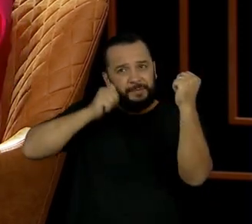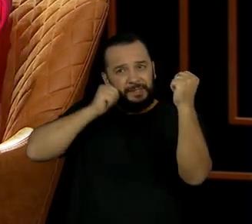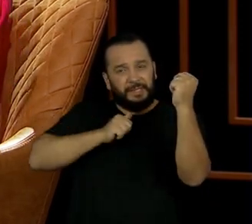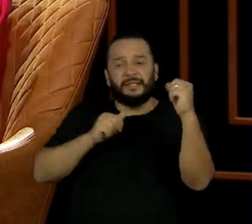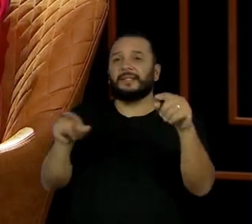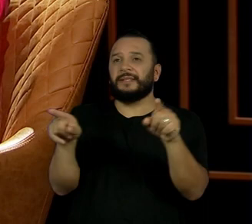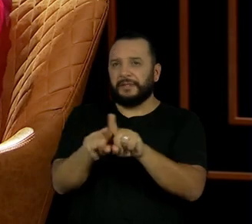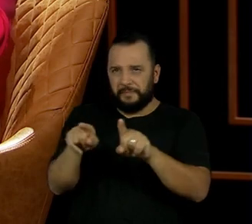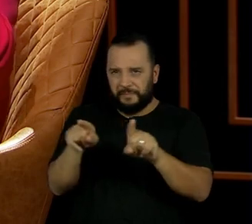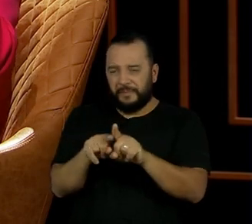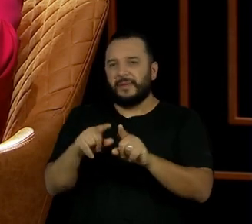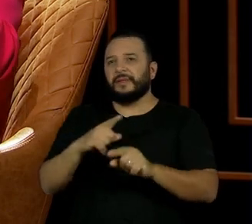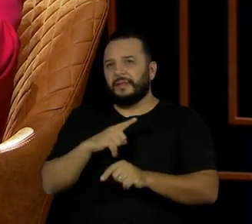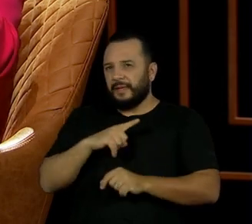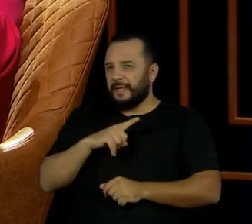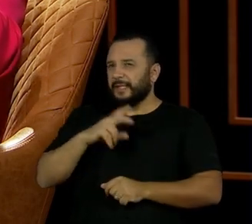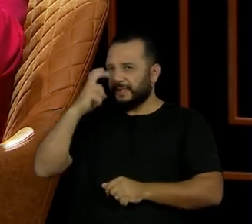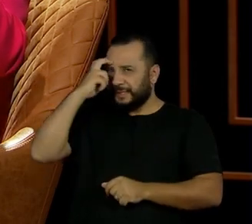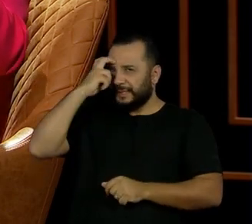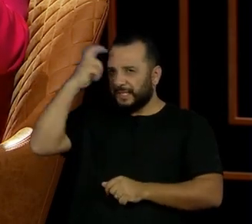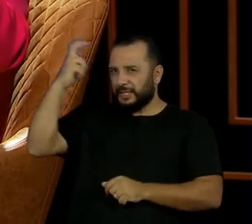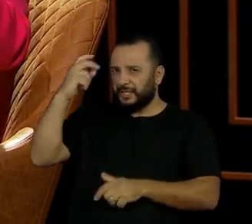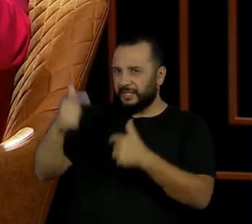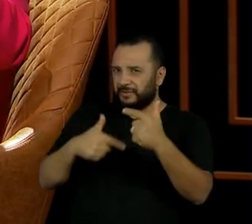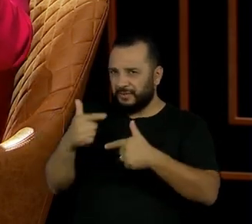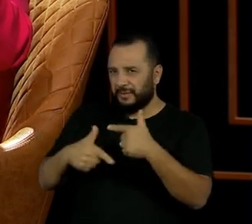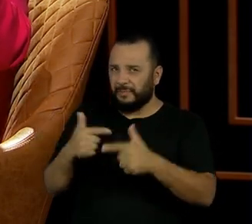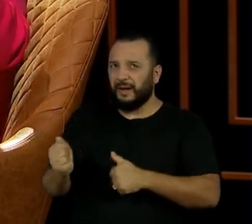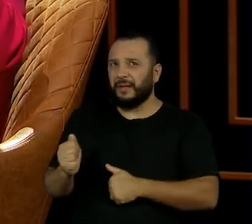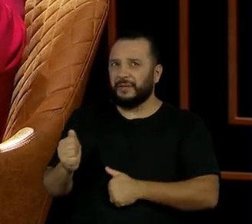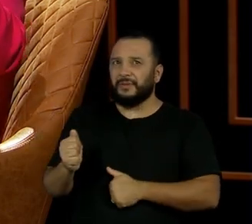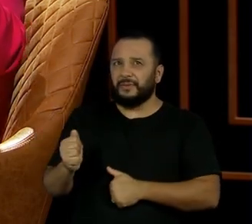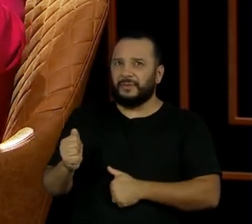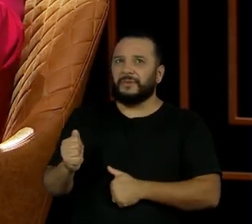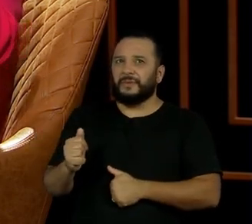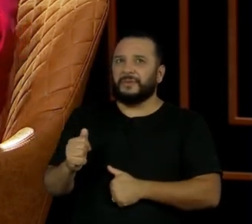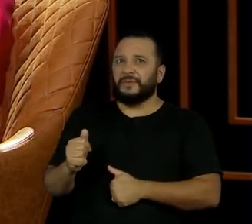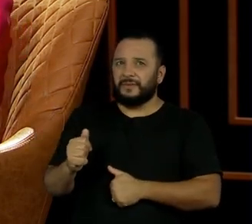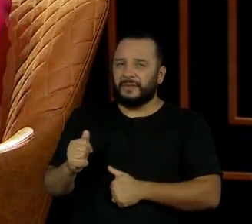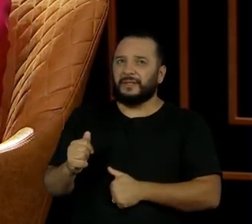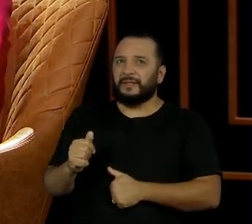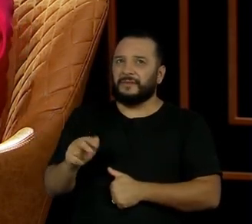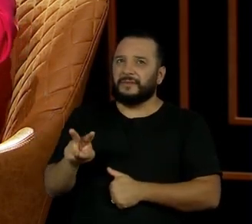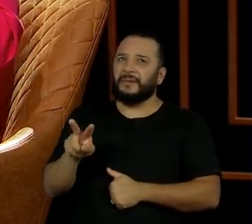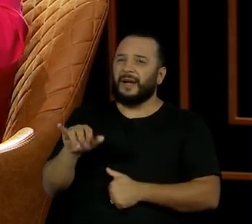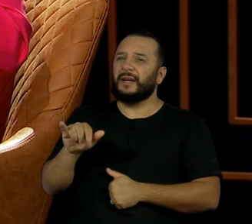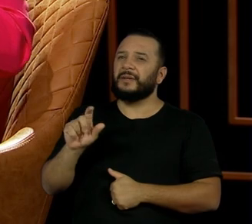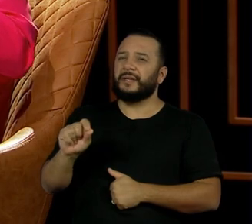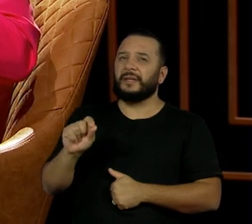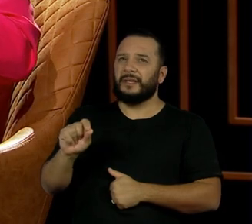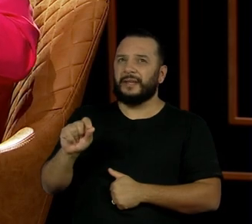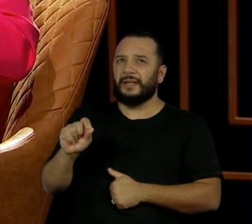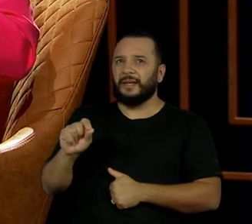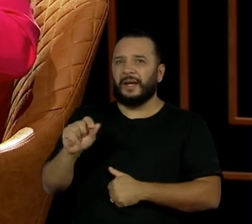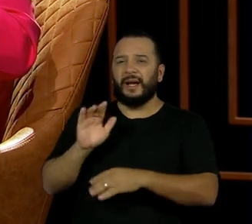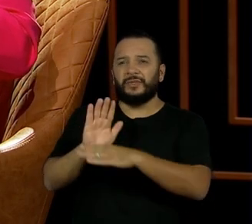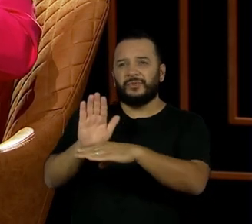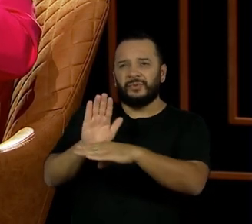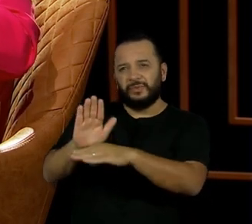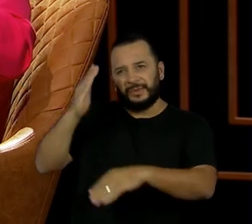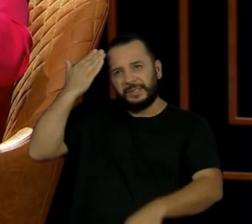de muito inteligência que vai além que vai que é um entendimento